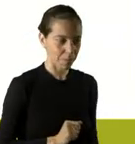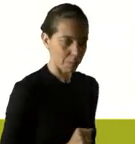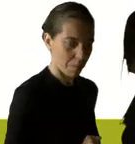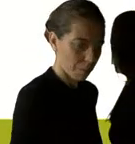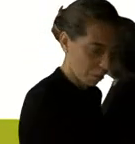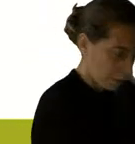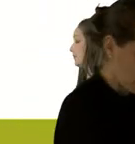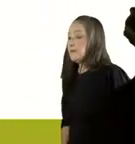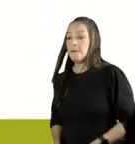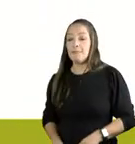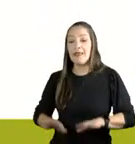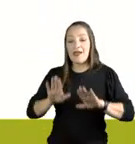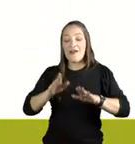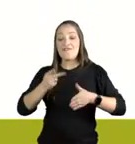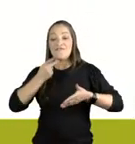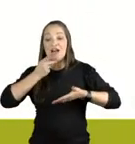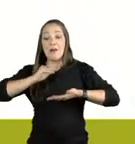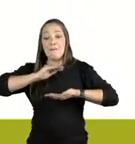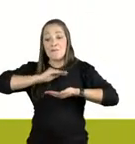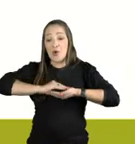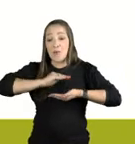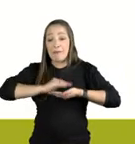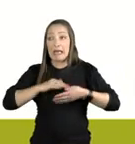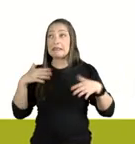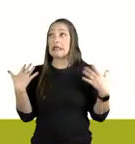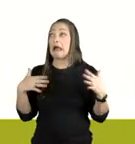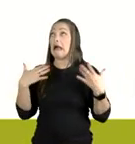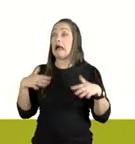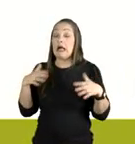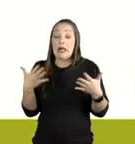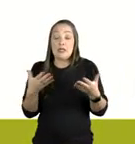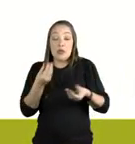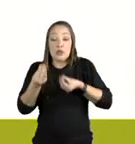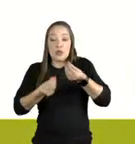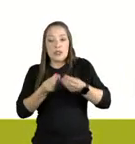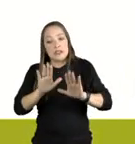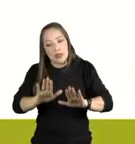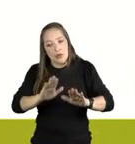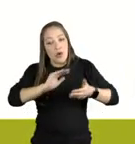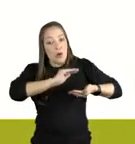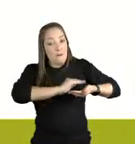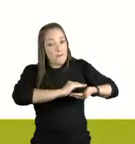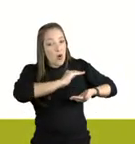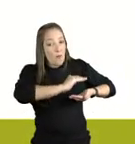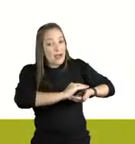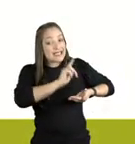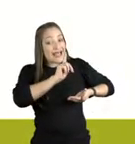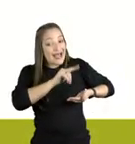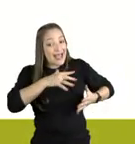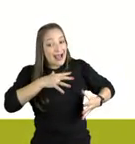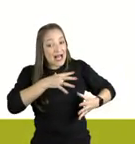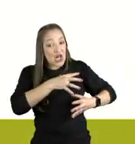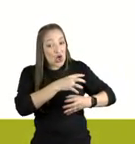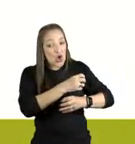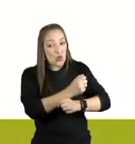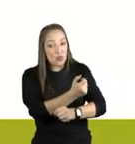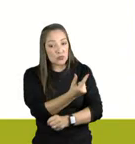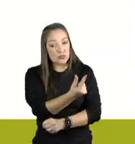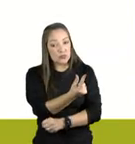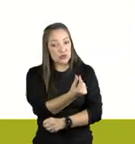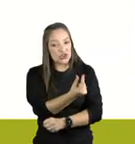Poupança, meu Deus, eu estou cometendo um pecado. Não, poupança no sentido de acúmulo de dinheiro, tá? Não poupança. Só para deixar